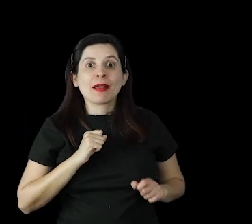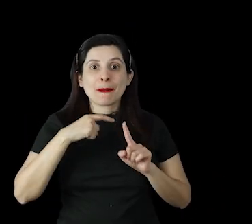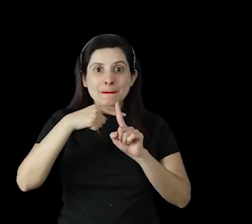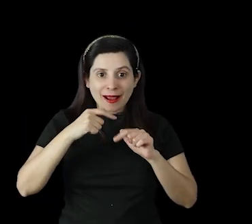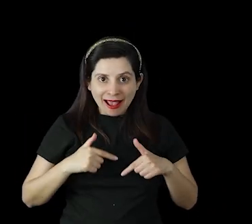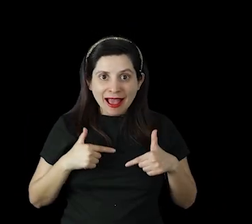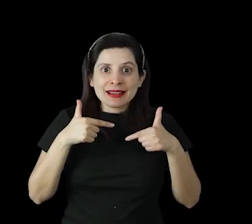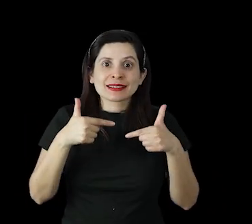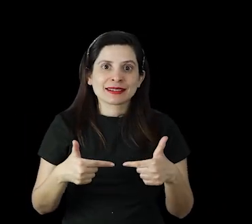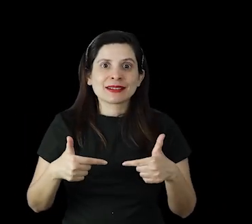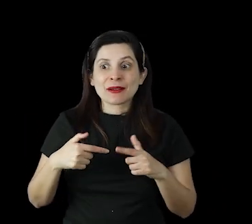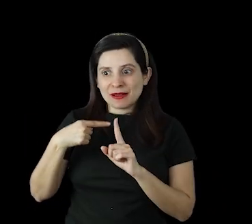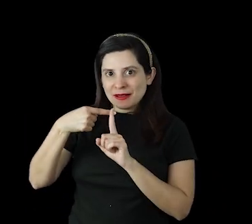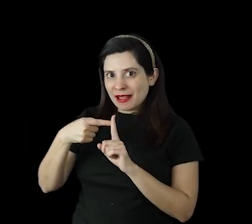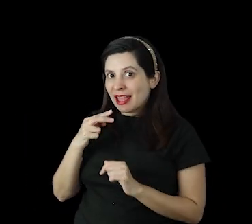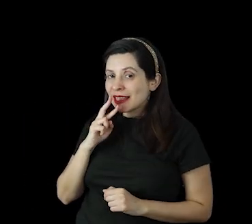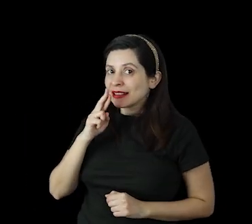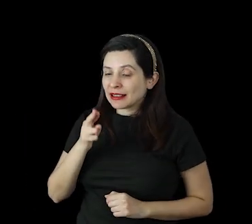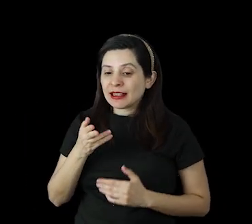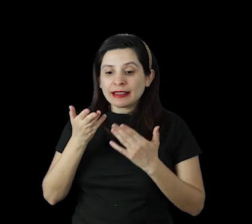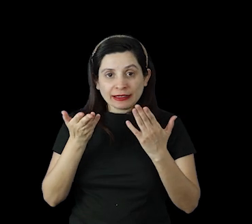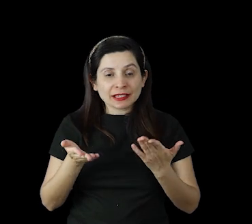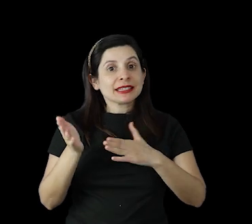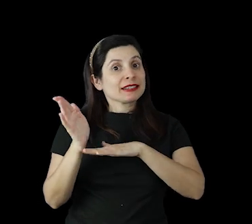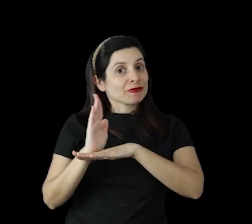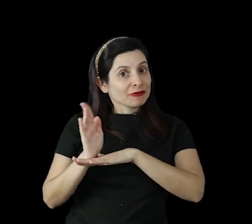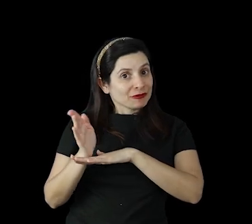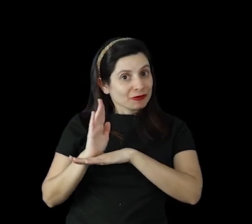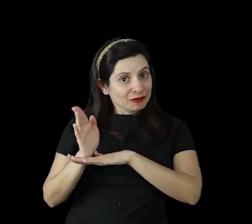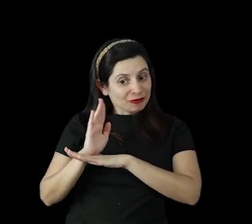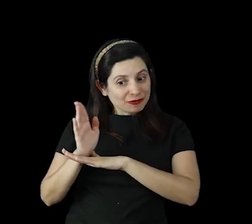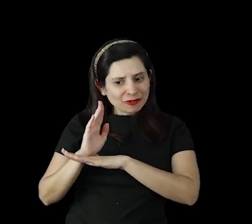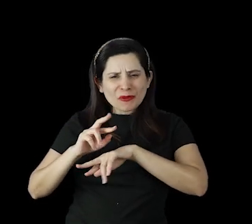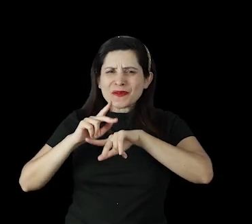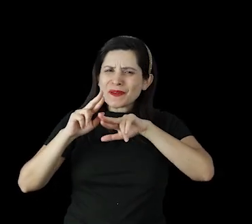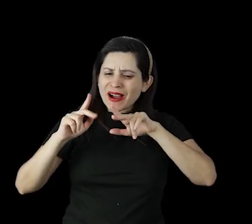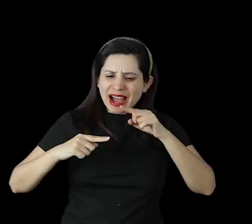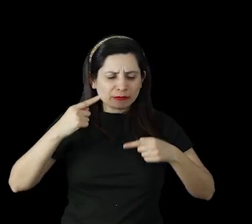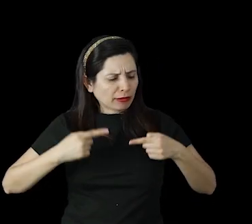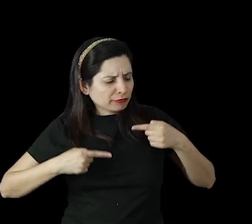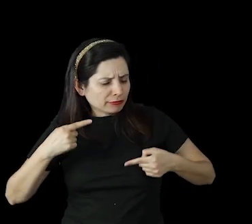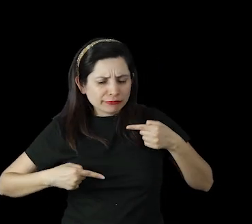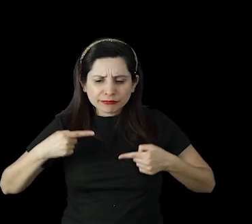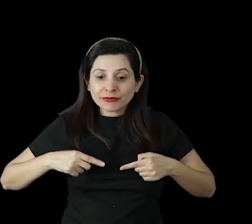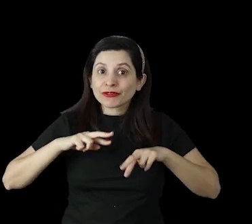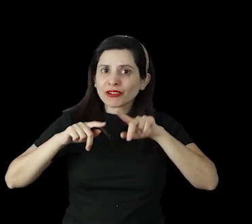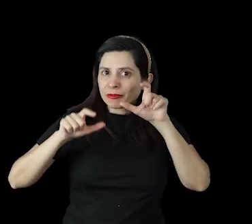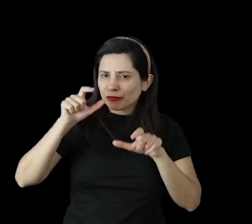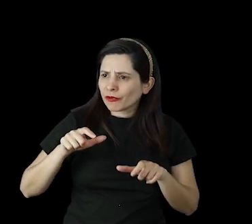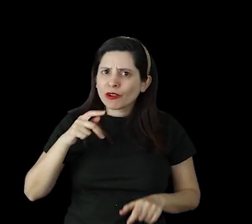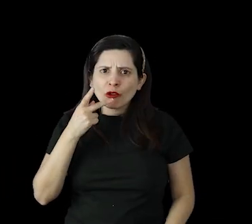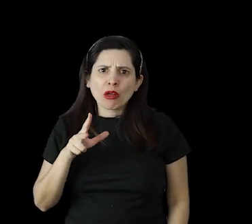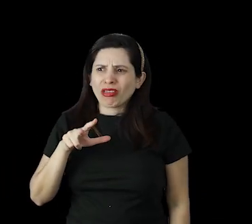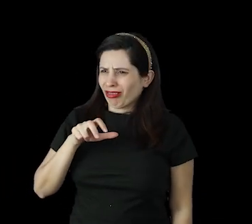e reações. Esse filme, ele gerou, né, Adriana, várias discussões, até várias pessoas falaram, nossa, eu nem